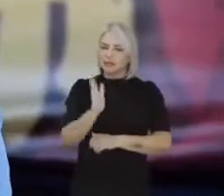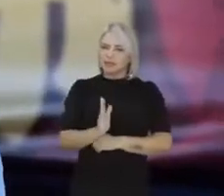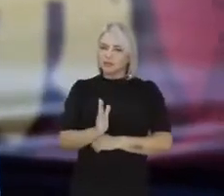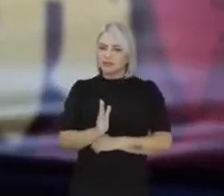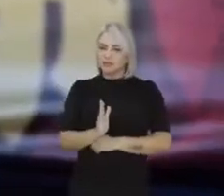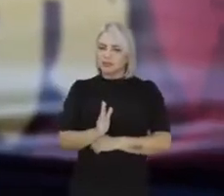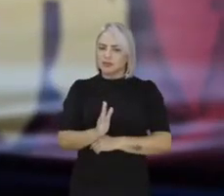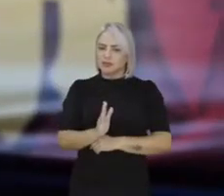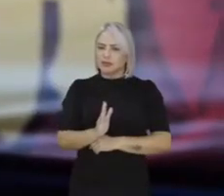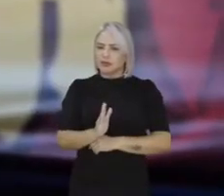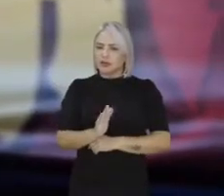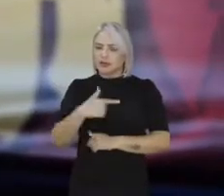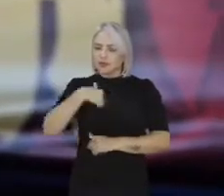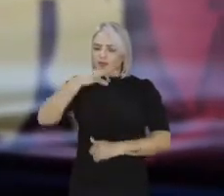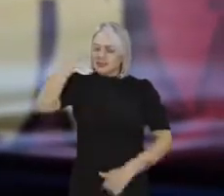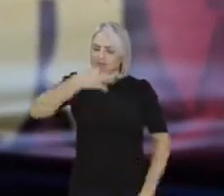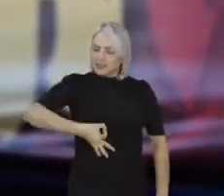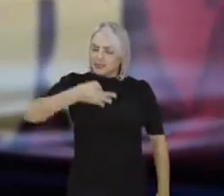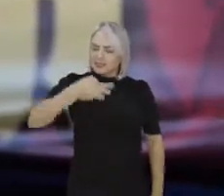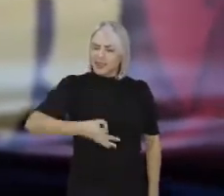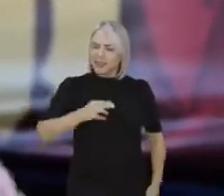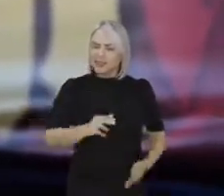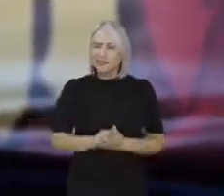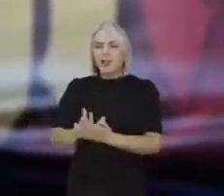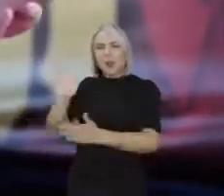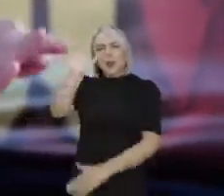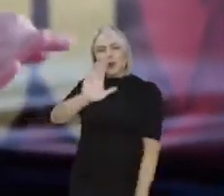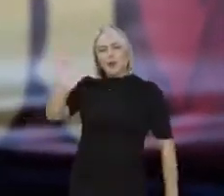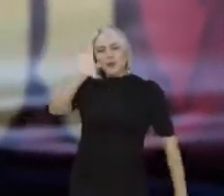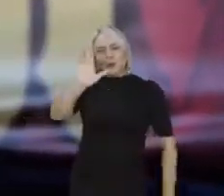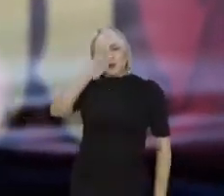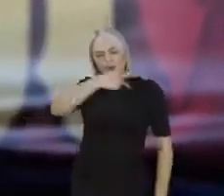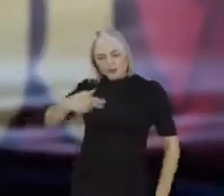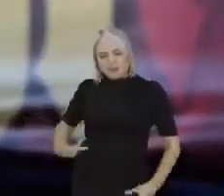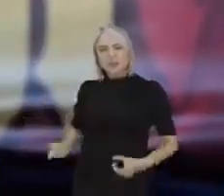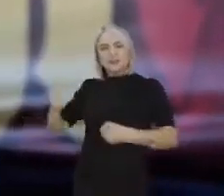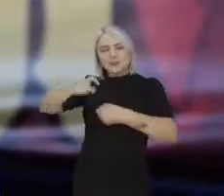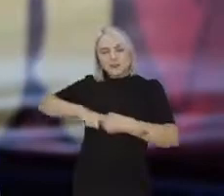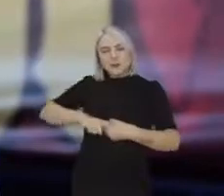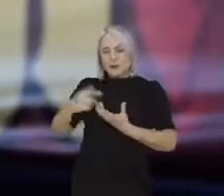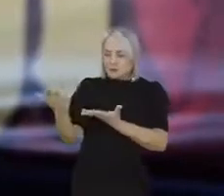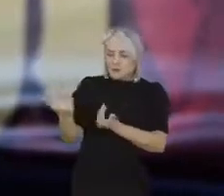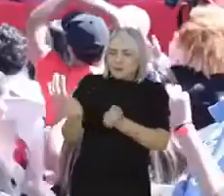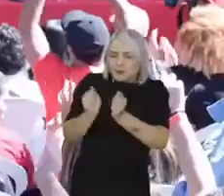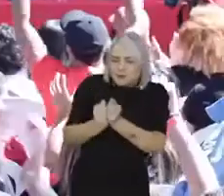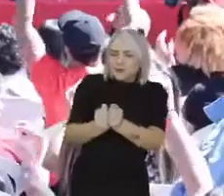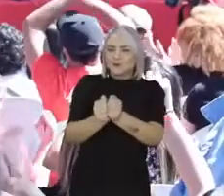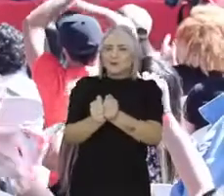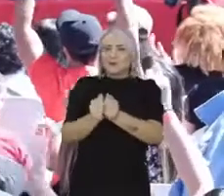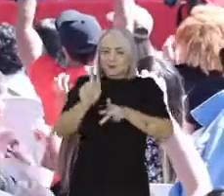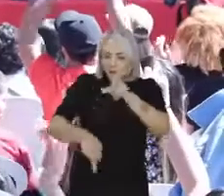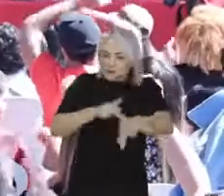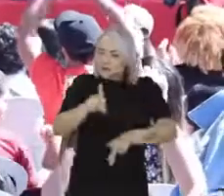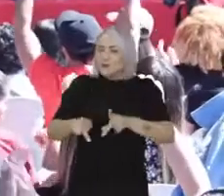dúvidas nenhuma. Lula será o próximo presidente da República com essa juventude e com o povo junto na rua.